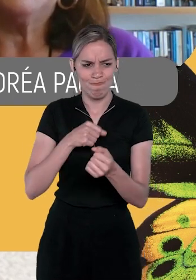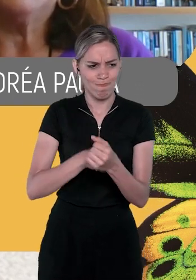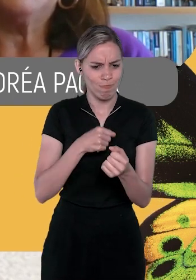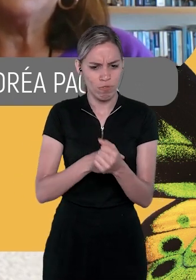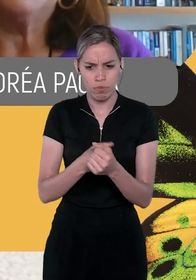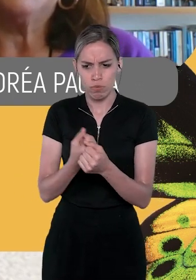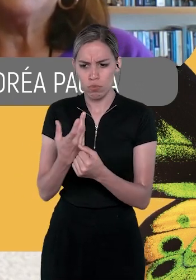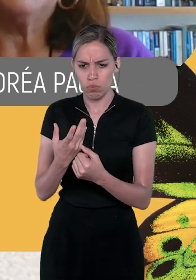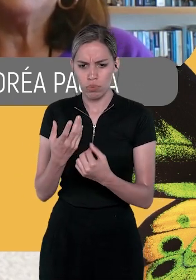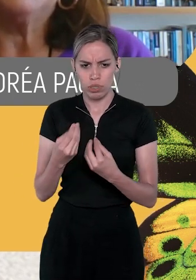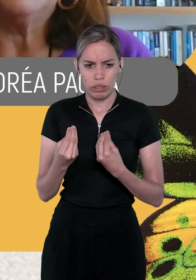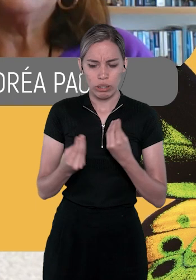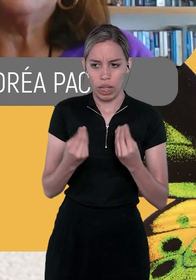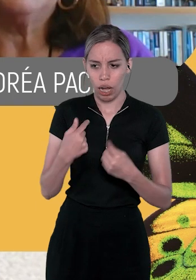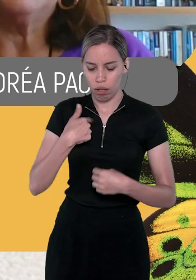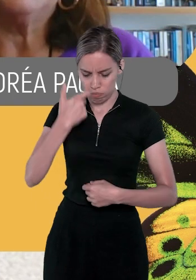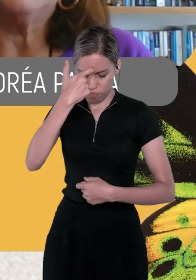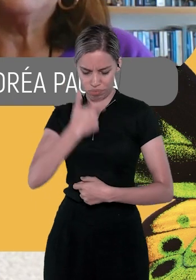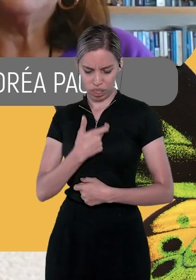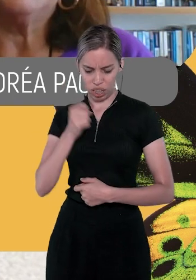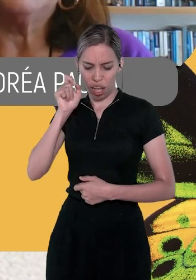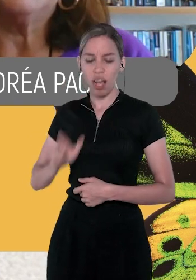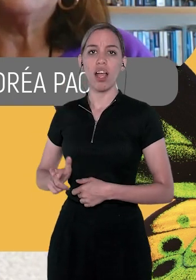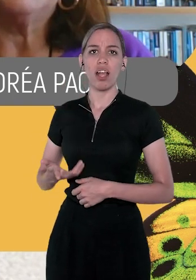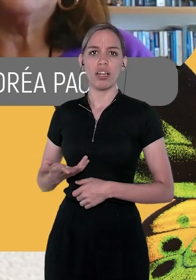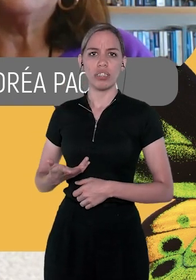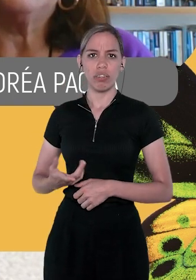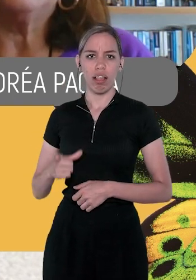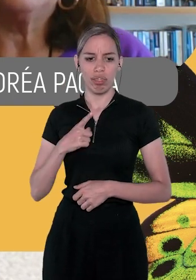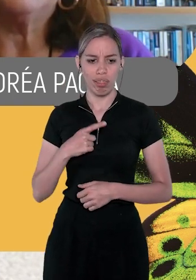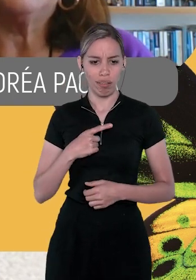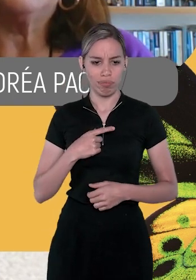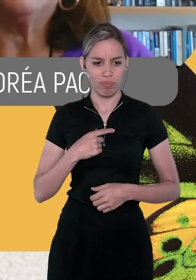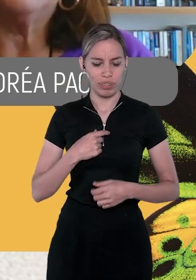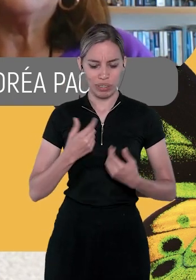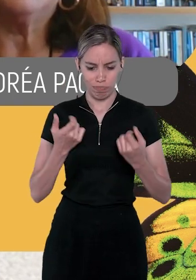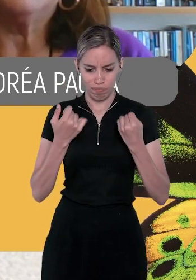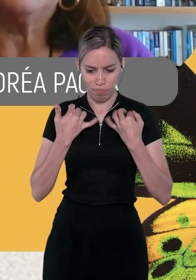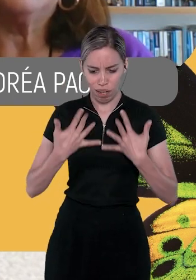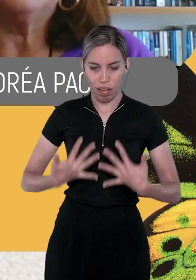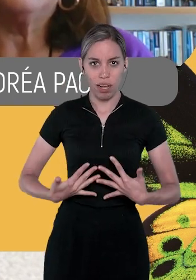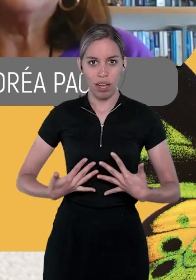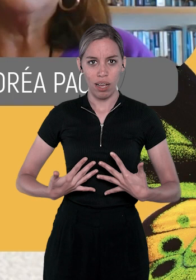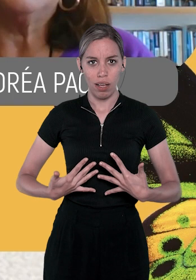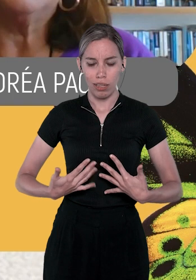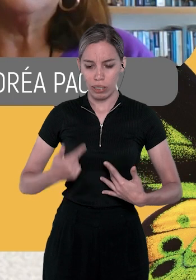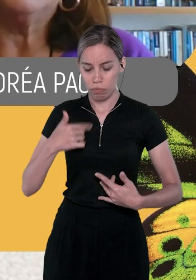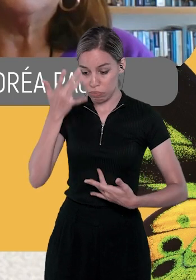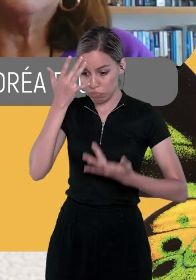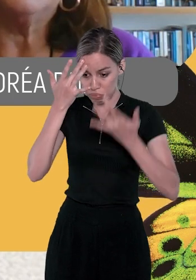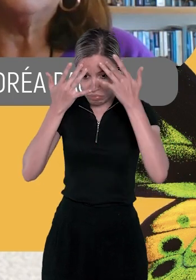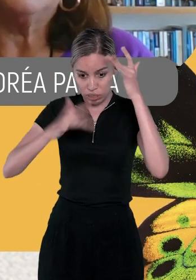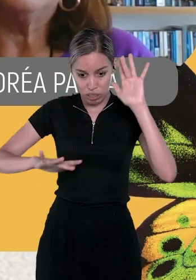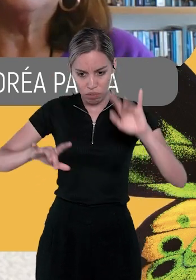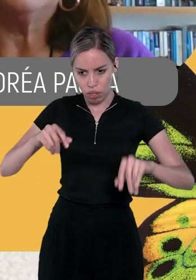no meio de uma revolução de hormônios, né? Uma coisa avassaladora que você não entende muito bem, é o início